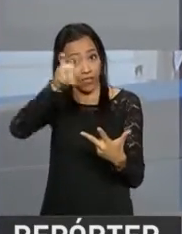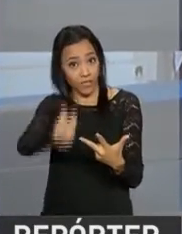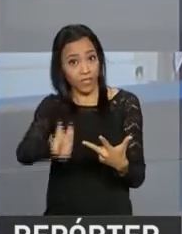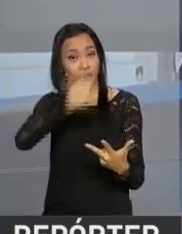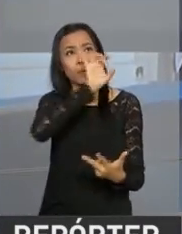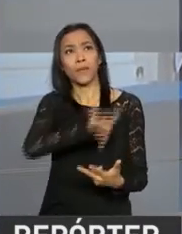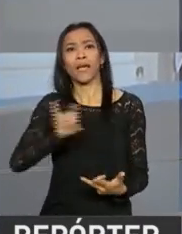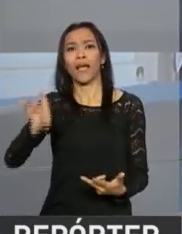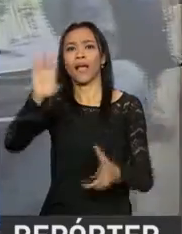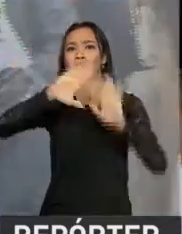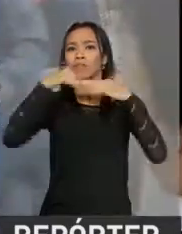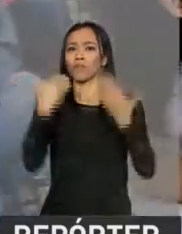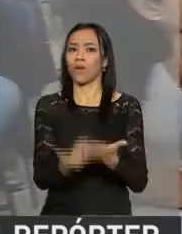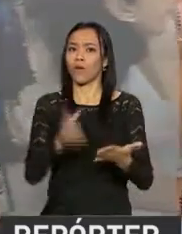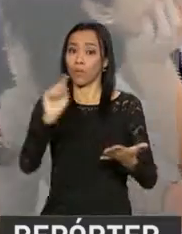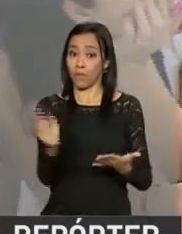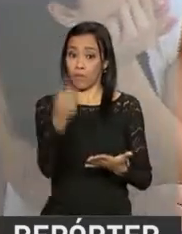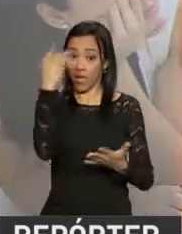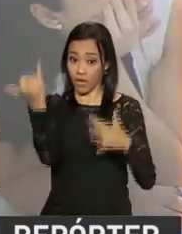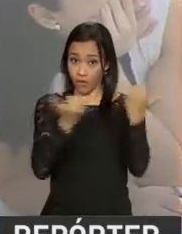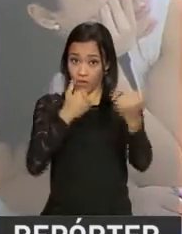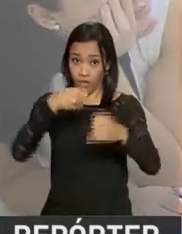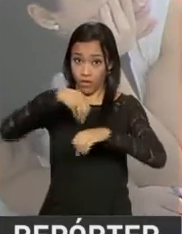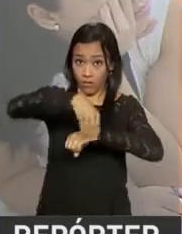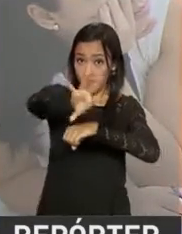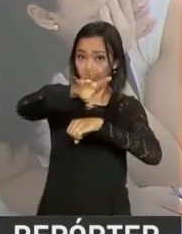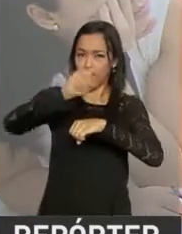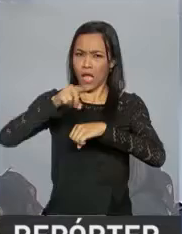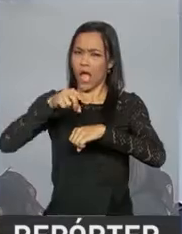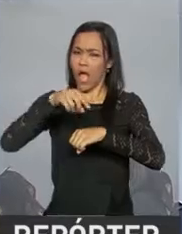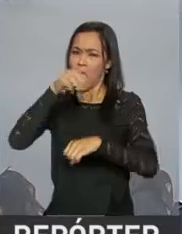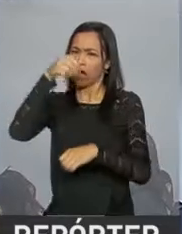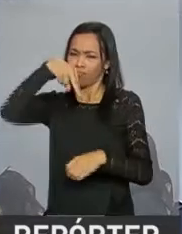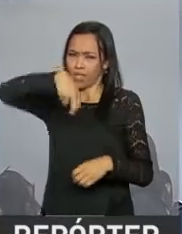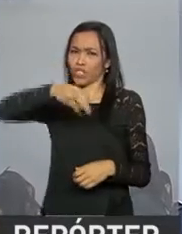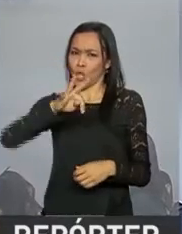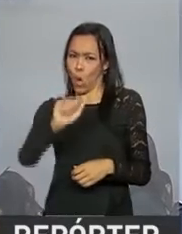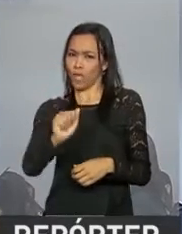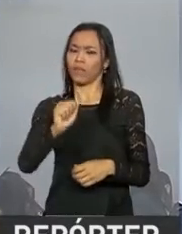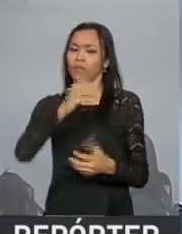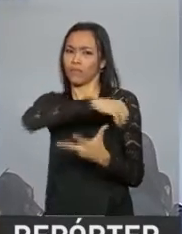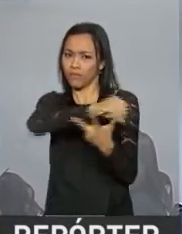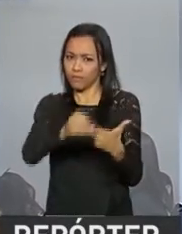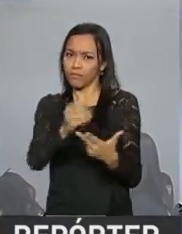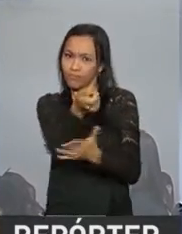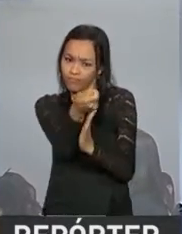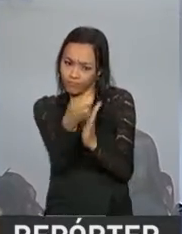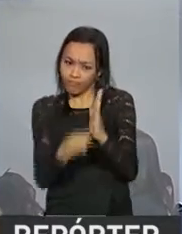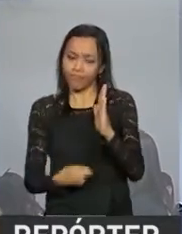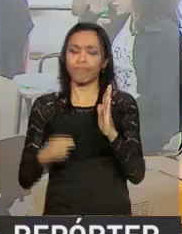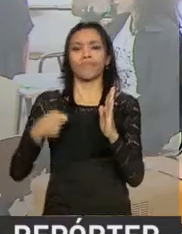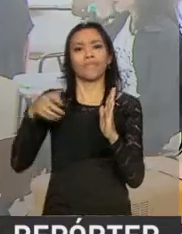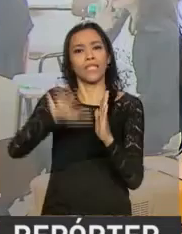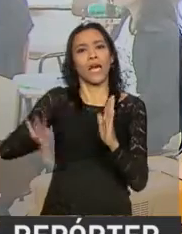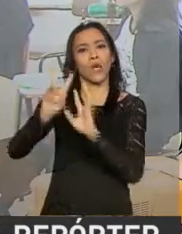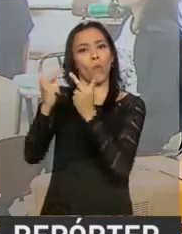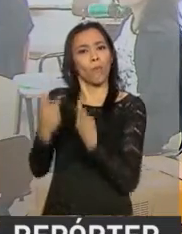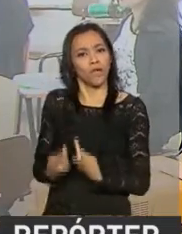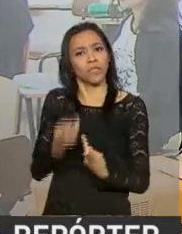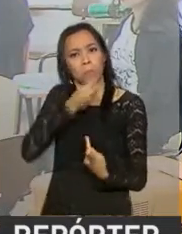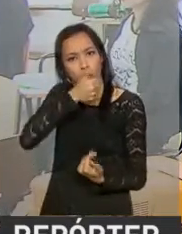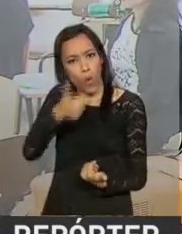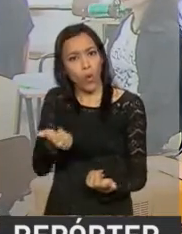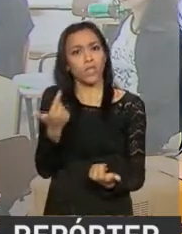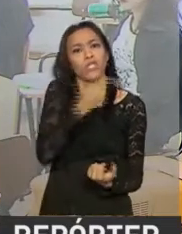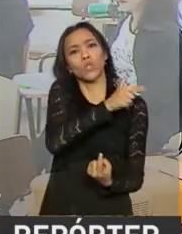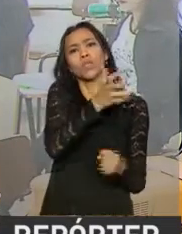escola os primeiros dados mostram que apesar das notas dos alunos terem melhorado na redação e nas ciências humanas nas outras áreas